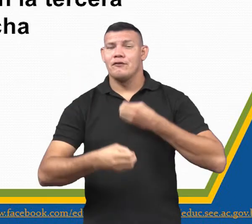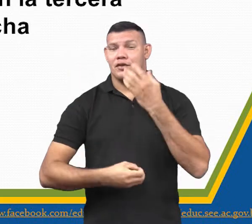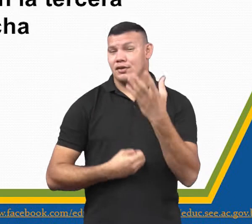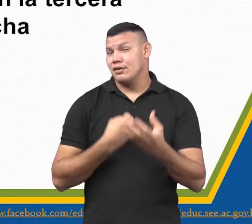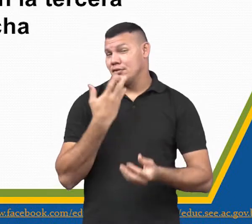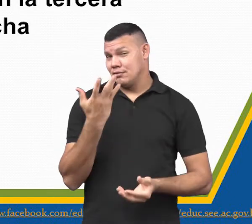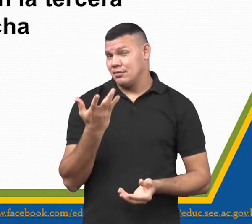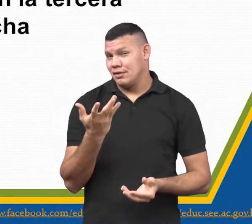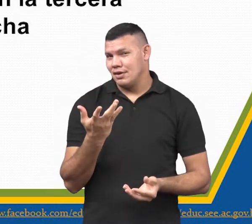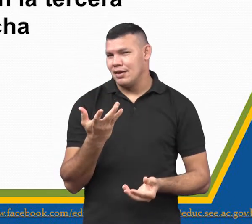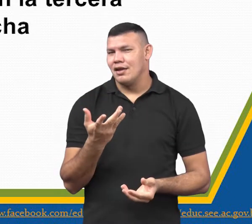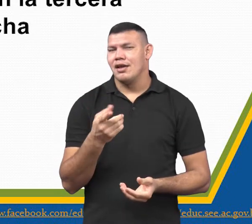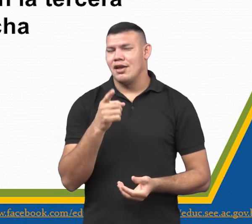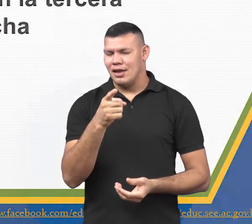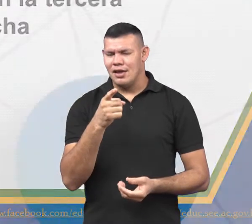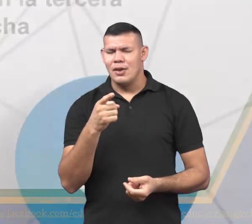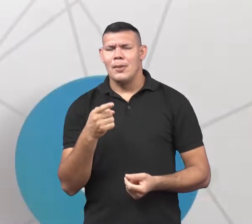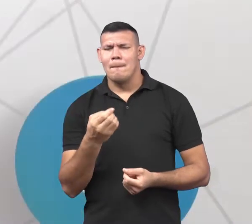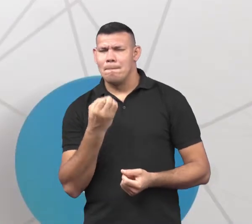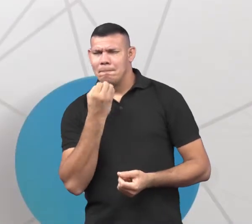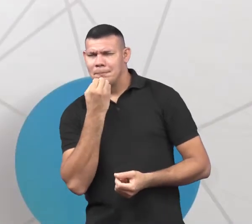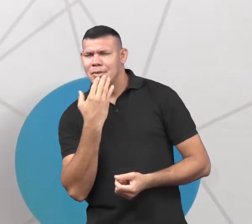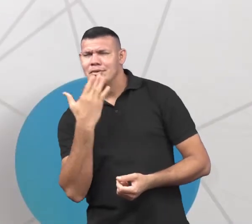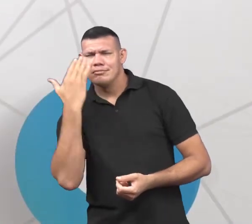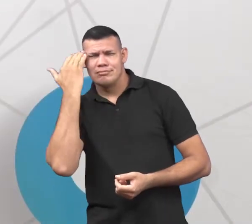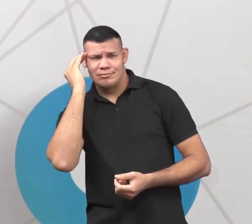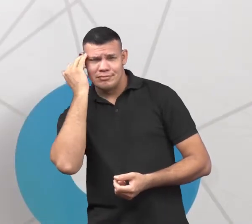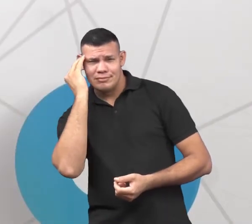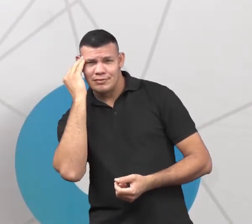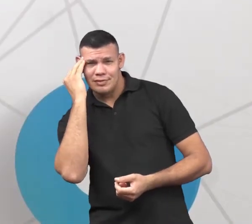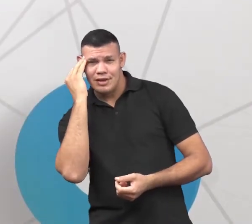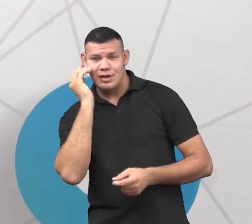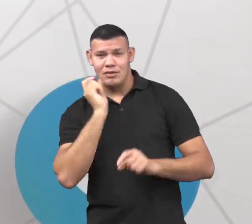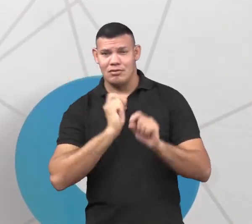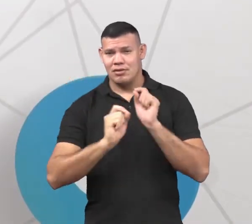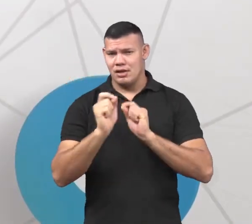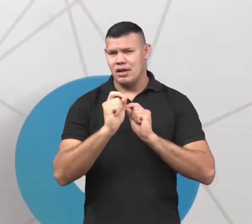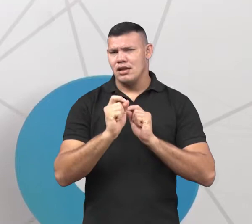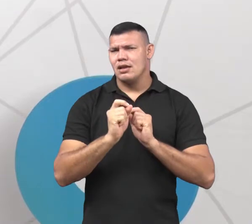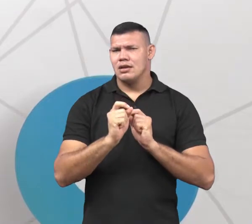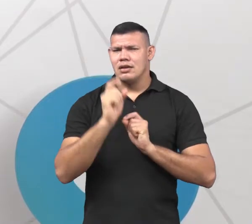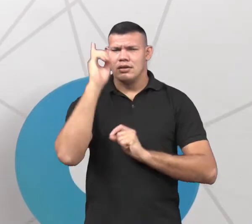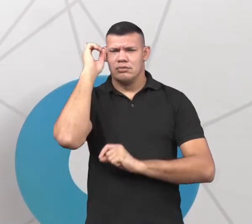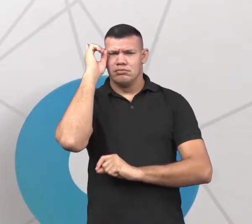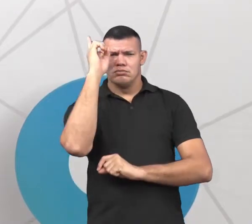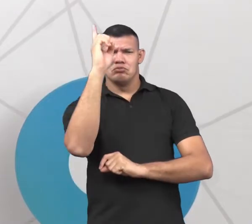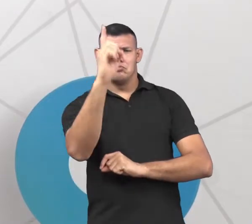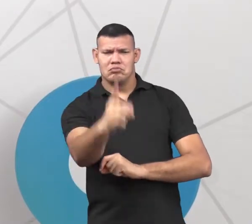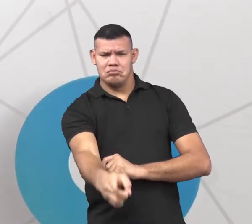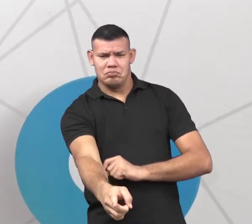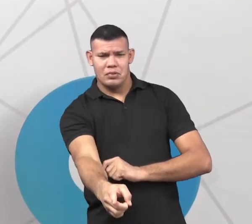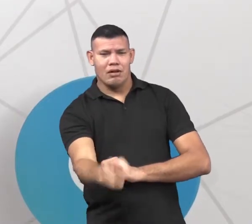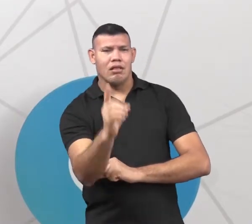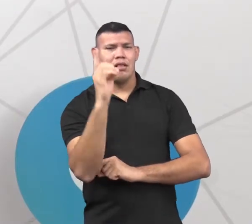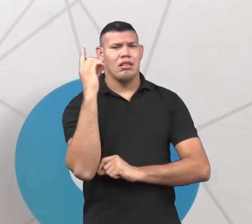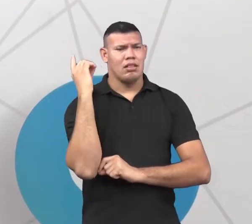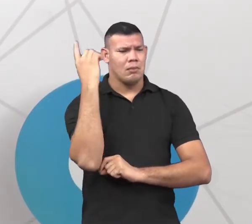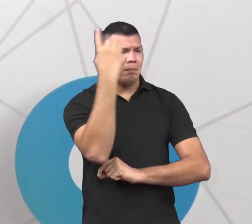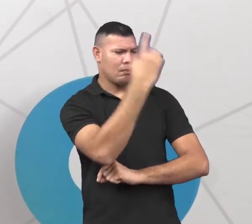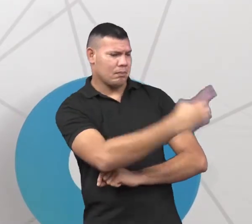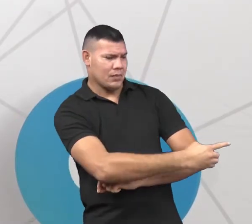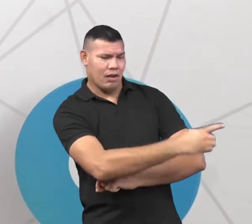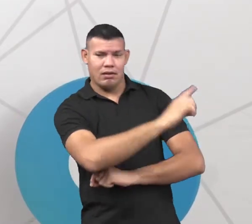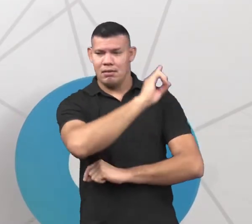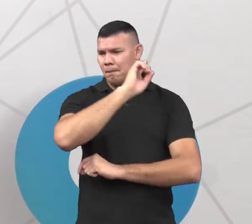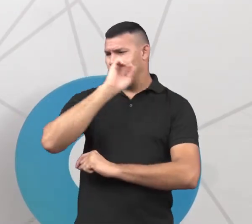mágicas, certo? Siga, ande, camine, para nós indicarmos, para a gente dar uma instrução de como chegar em um